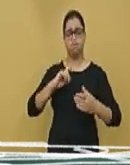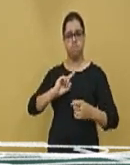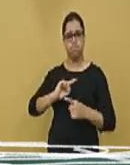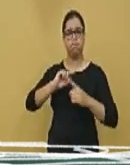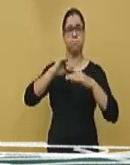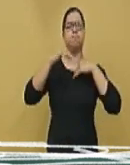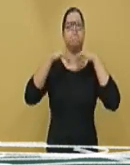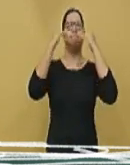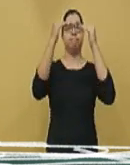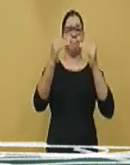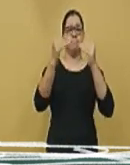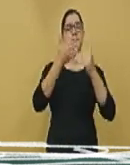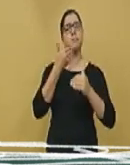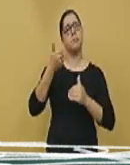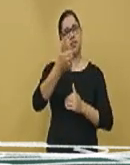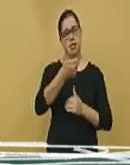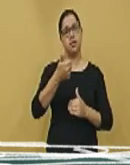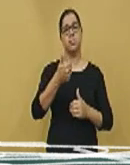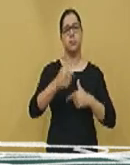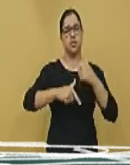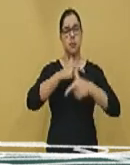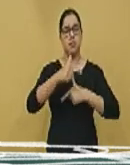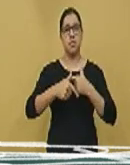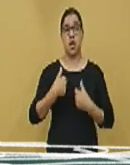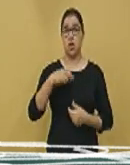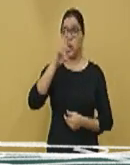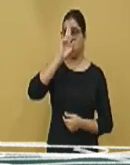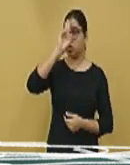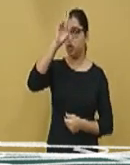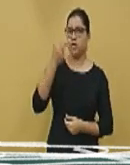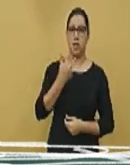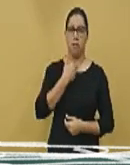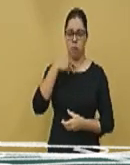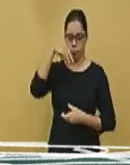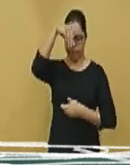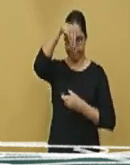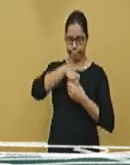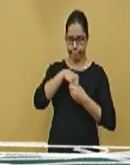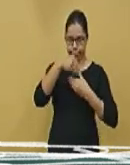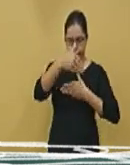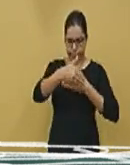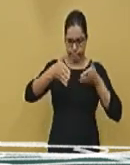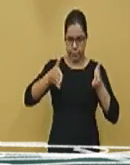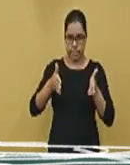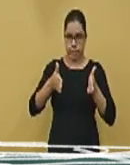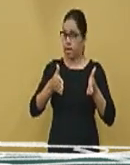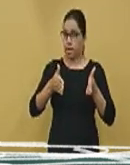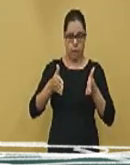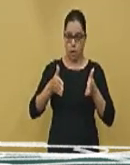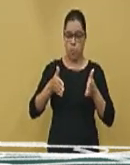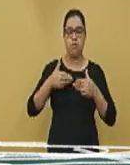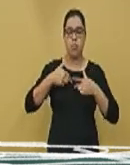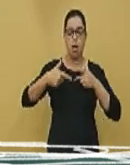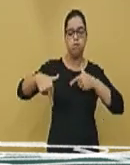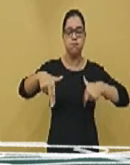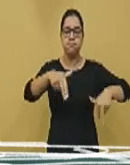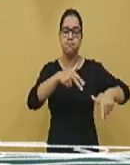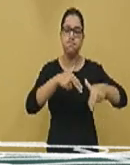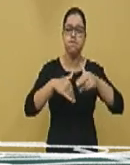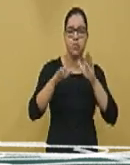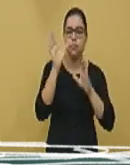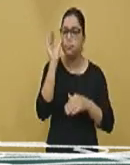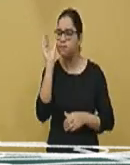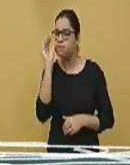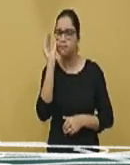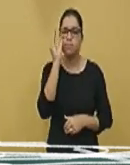grande, né? O chefe de gabinete, ele não deve ficar no gabinete, ele deve estar andando pela universidade.